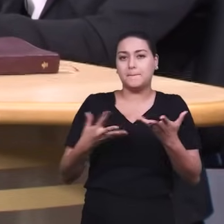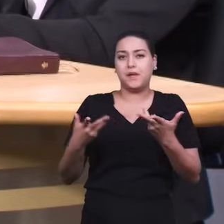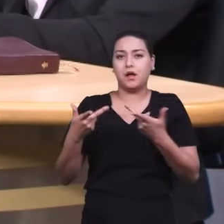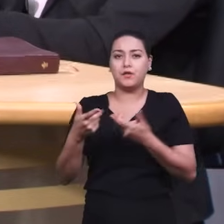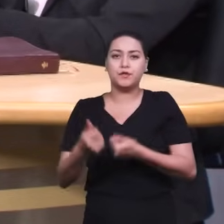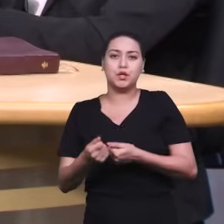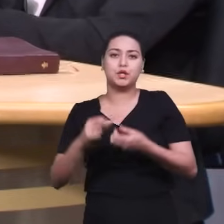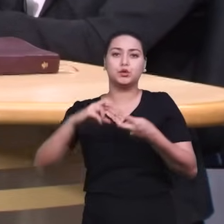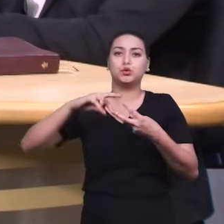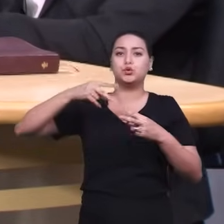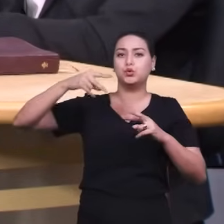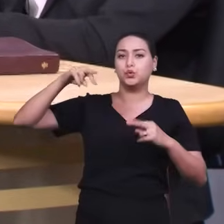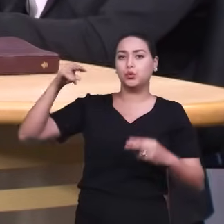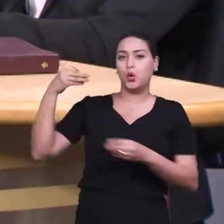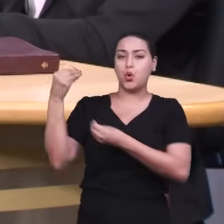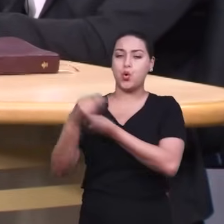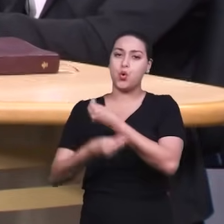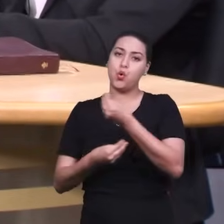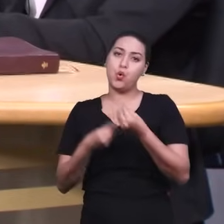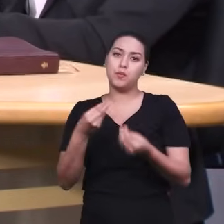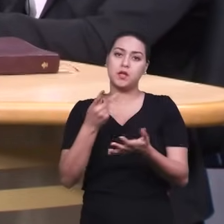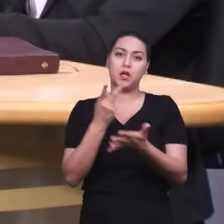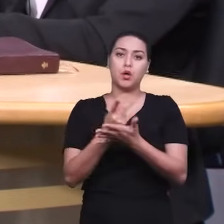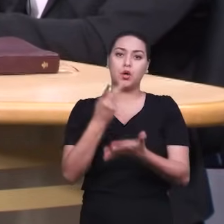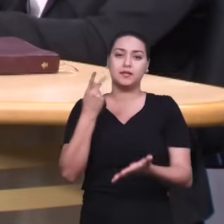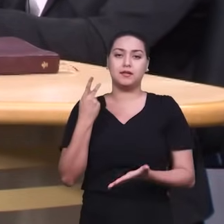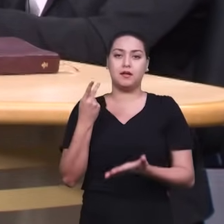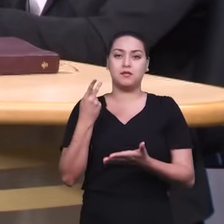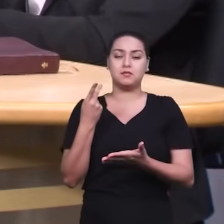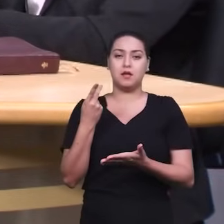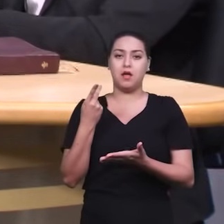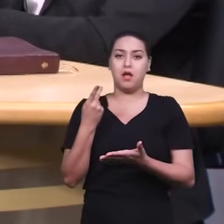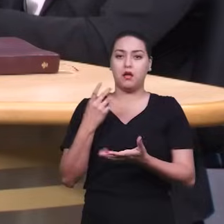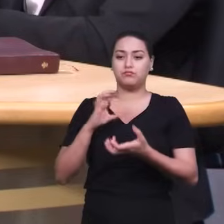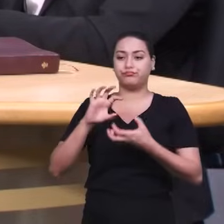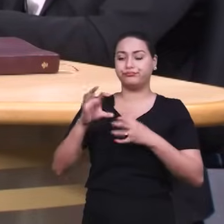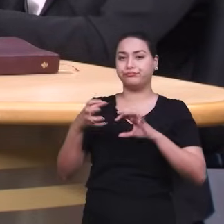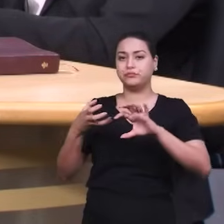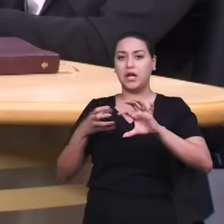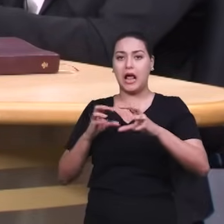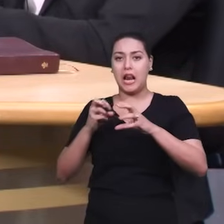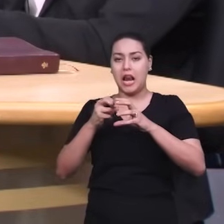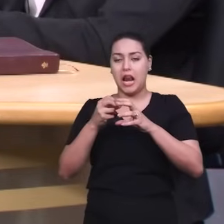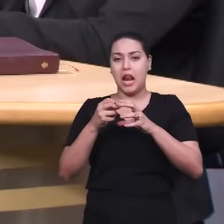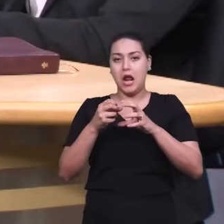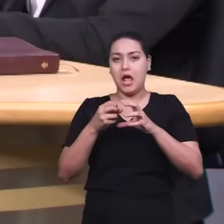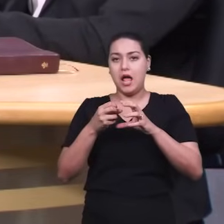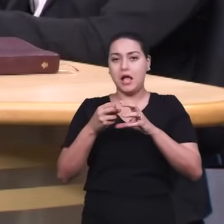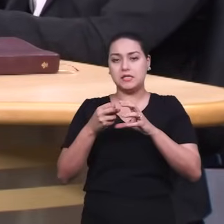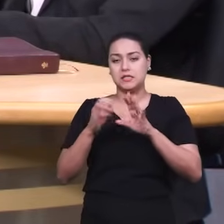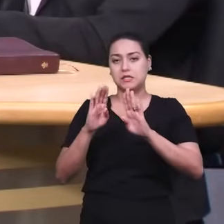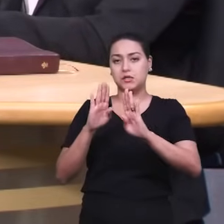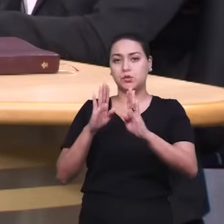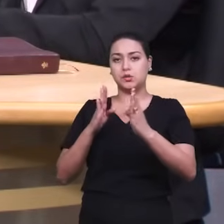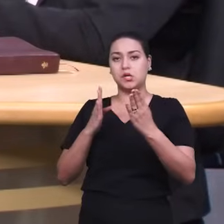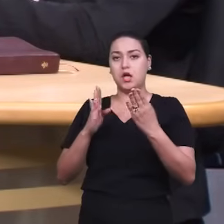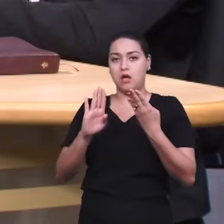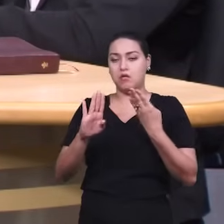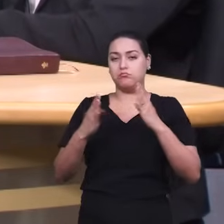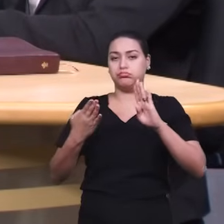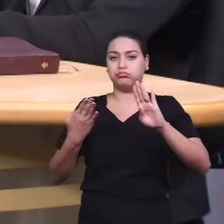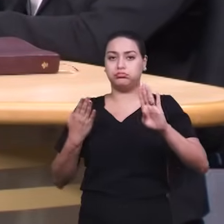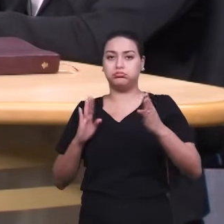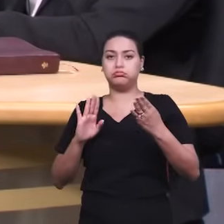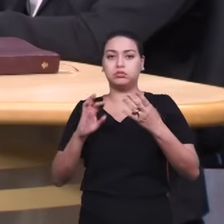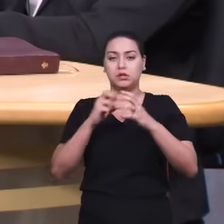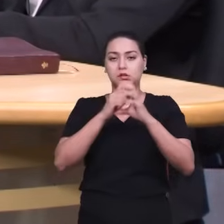né? Então o Tiago ele nos mostrou exatamente como que acontece essa transmissão das características que vai envolver essa